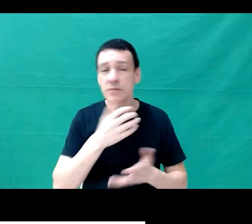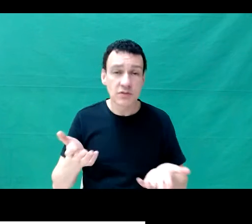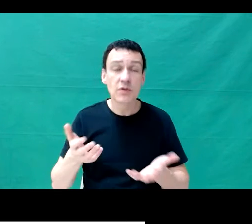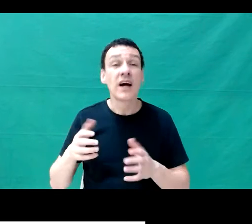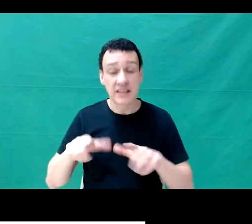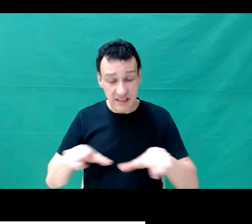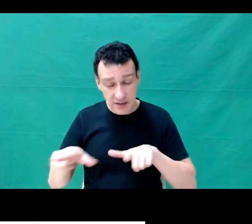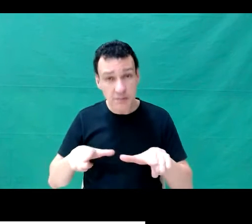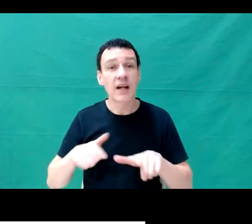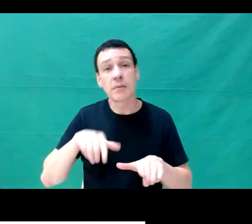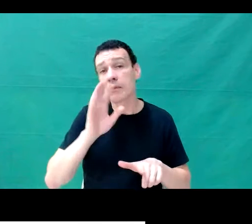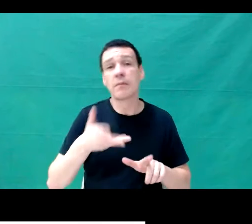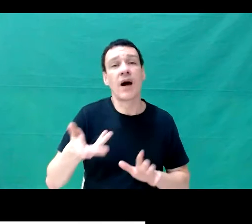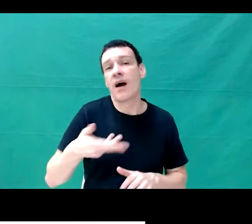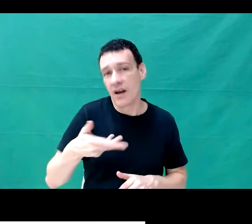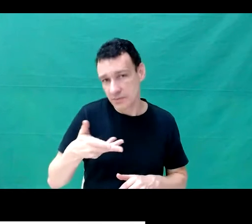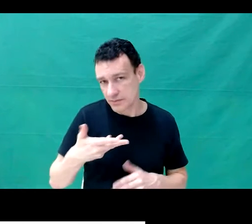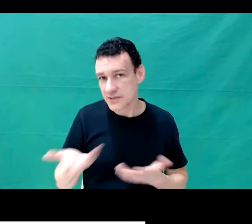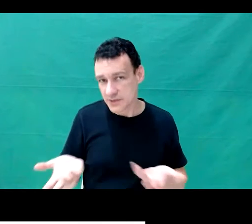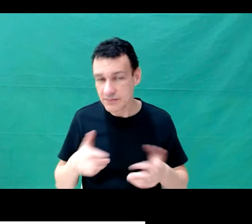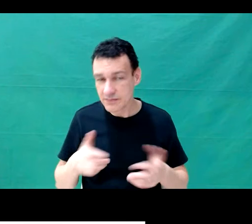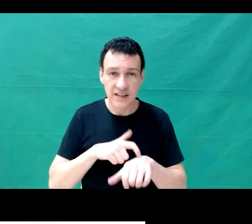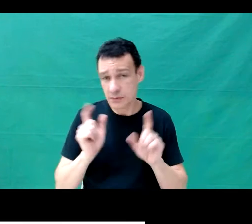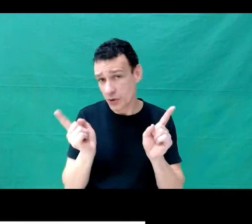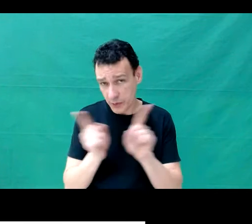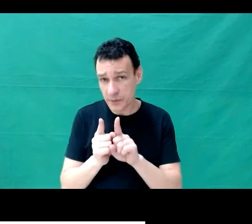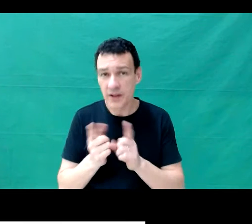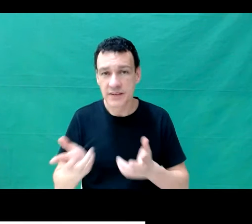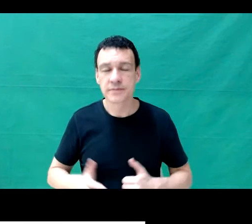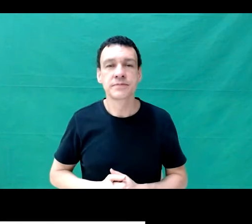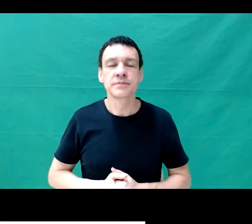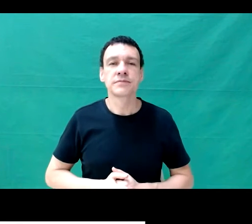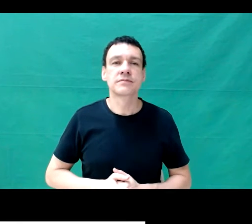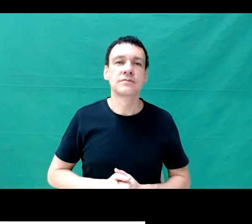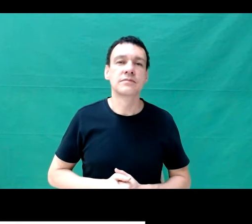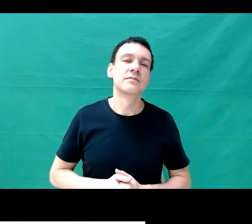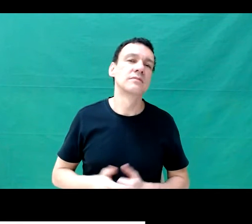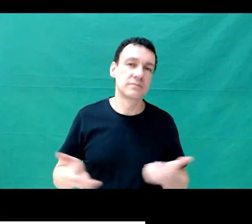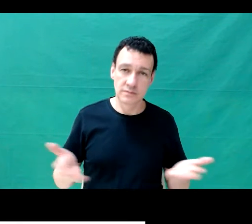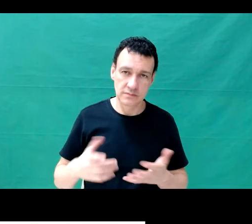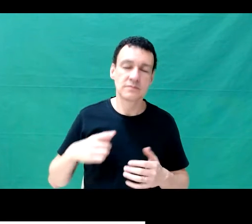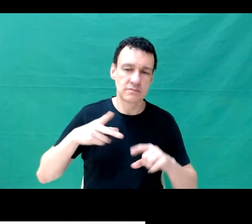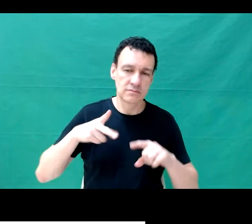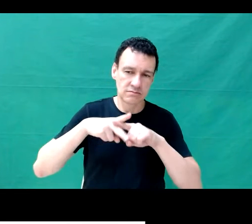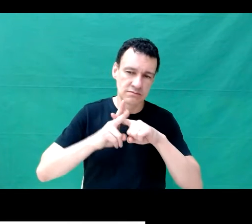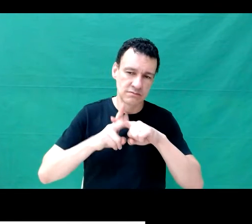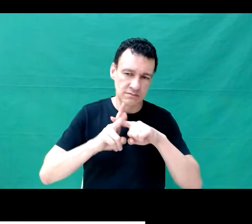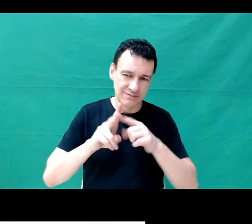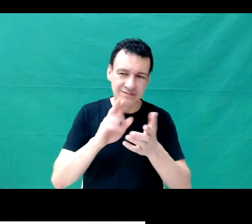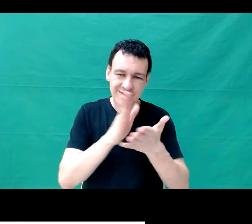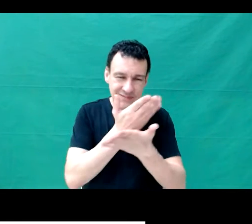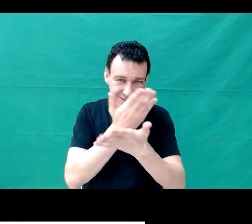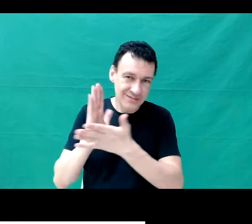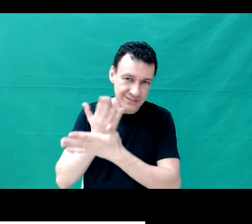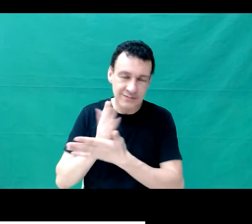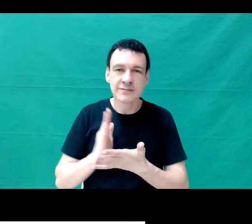tempo, melhor, né. Alguma das ferramentas que a gente tem hoje para falar um pouco sobre